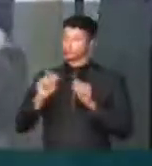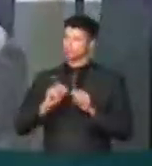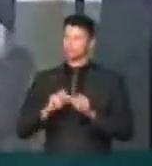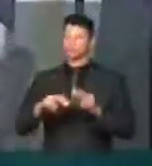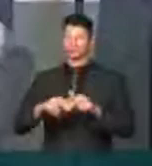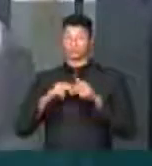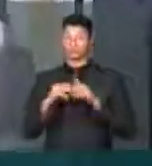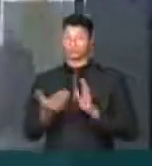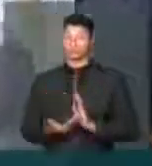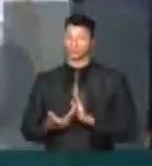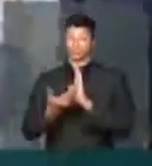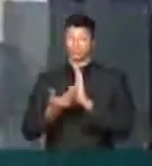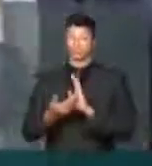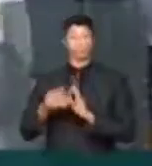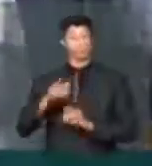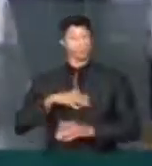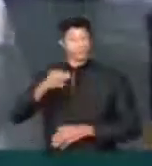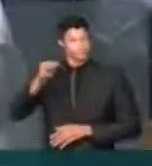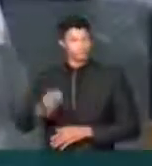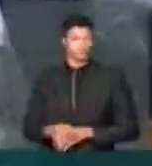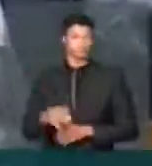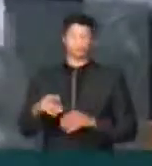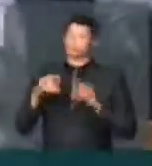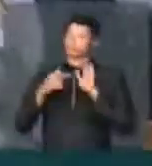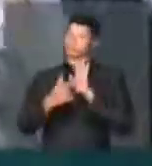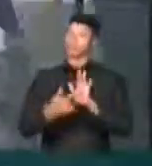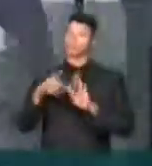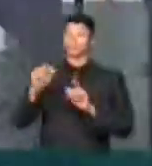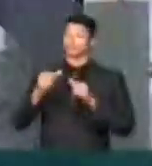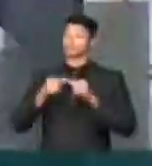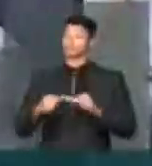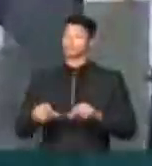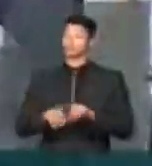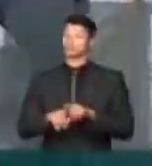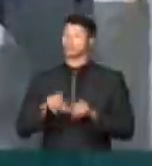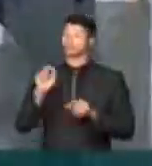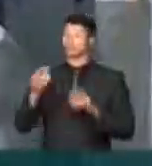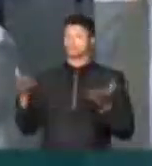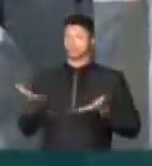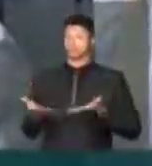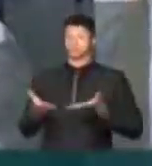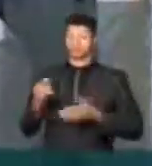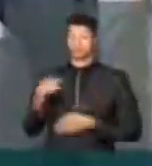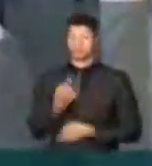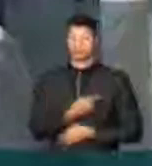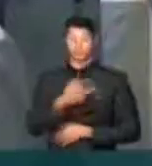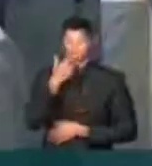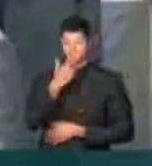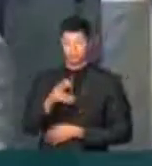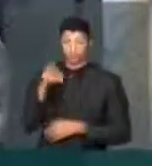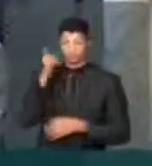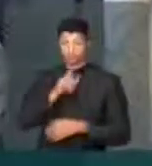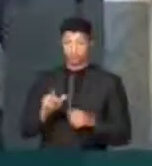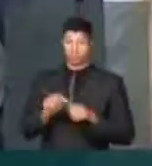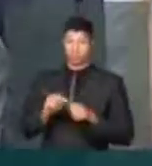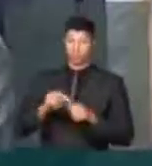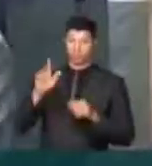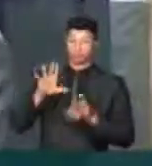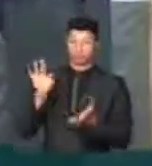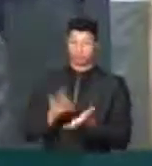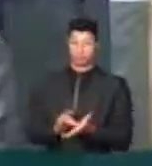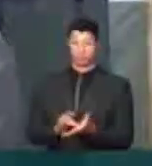fez pela Câmara, tenho a certeza que o reflexo disso está naquilo que hoje nós conseguimos produzir, que hoje